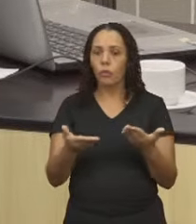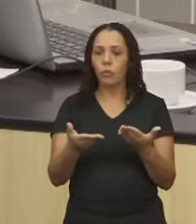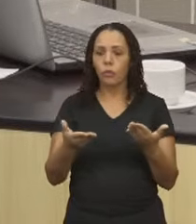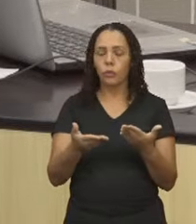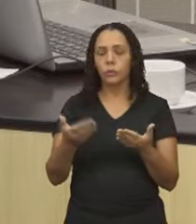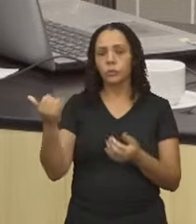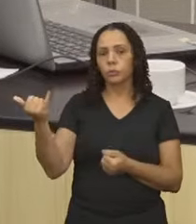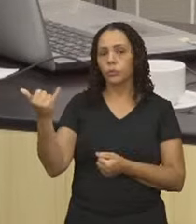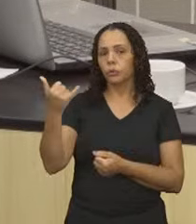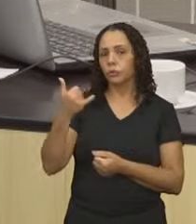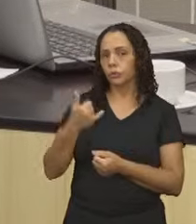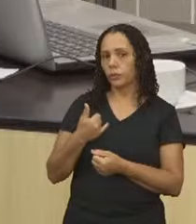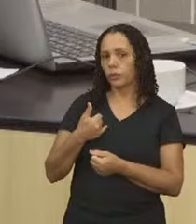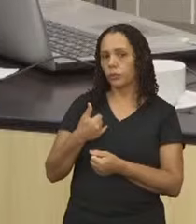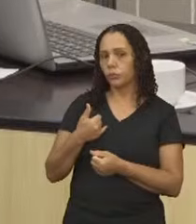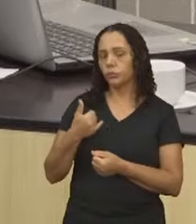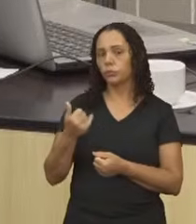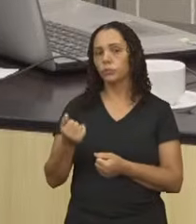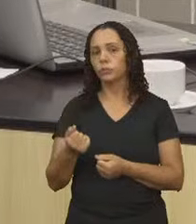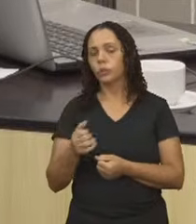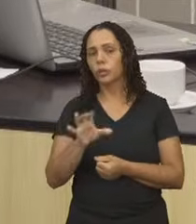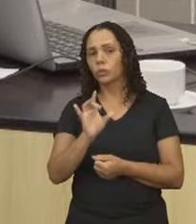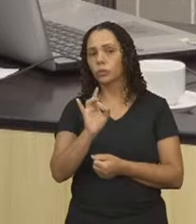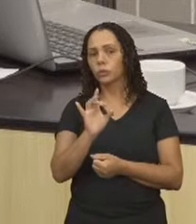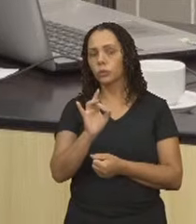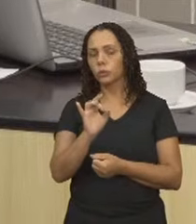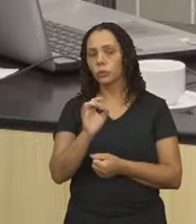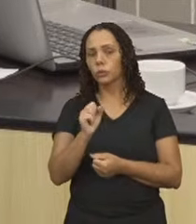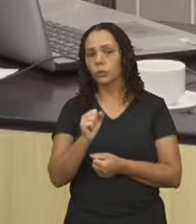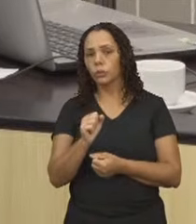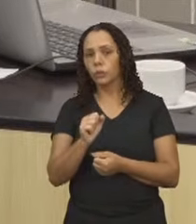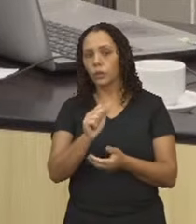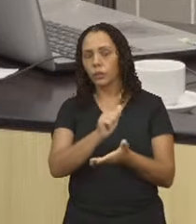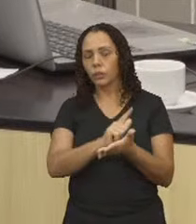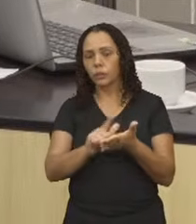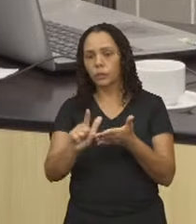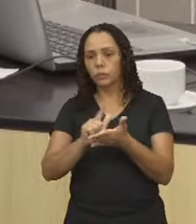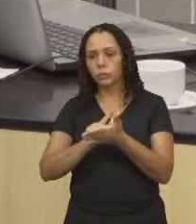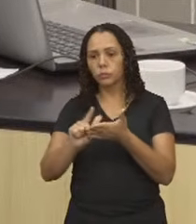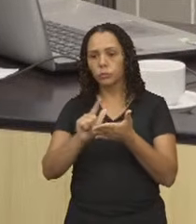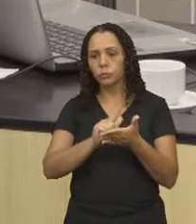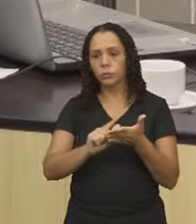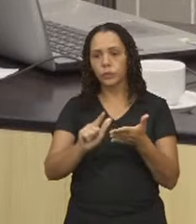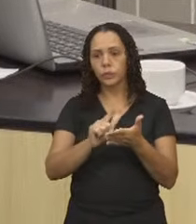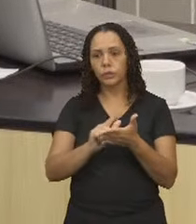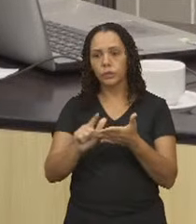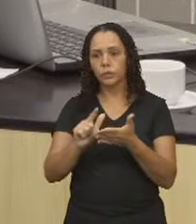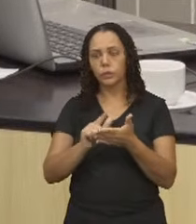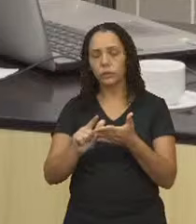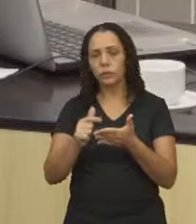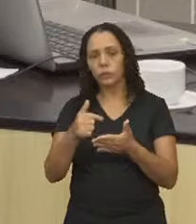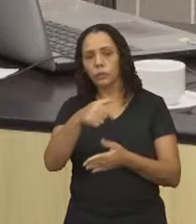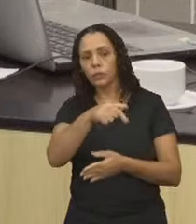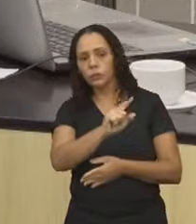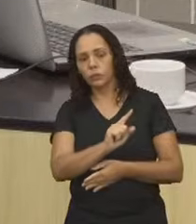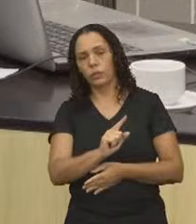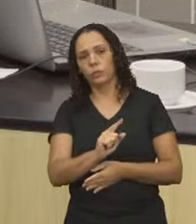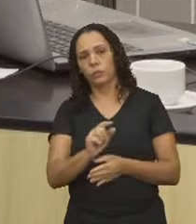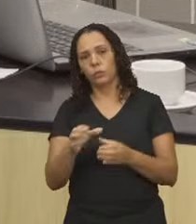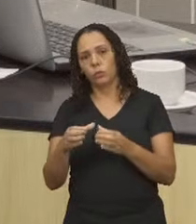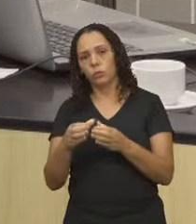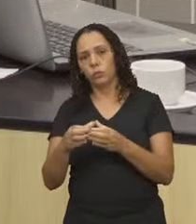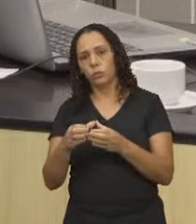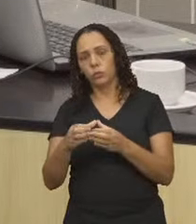Moira me colocou, e somente a limpeza pública é que vai até lá para fazer. A limpeza do município de